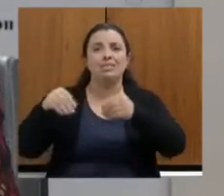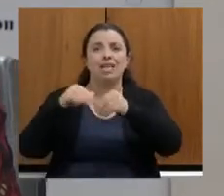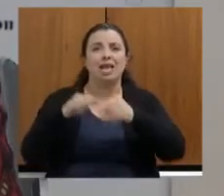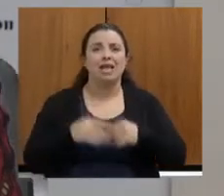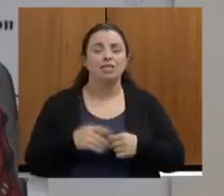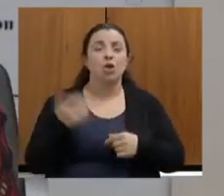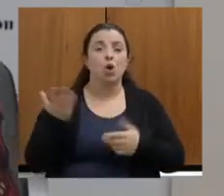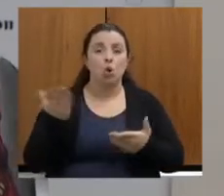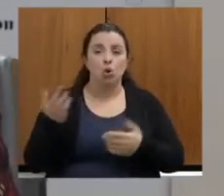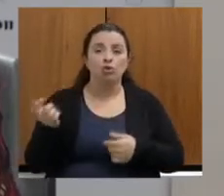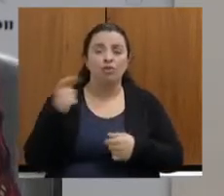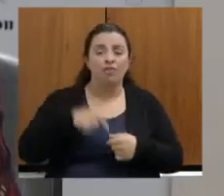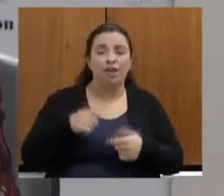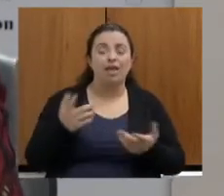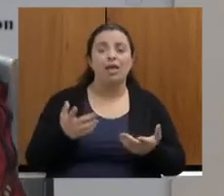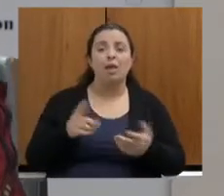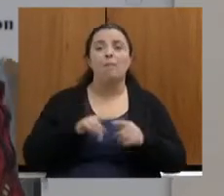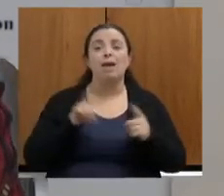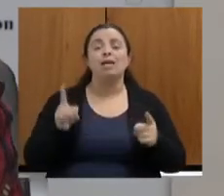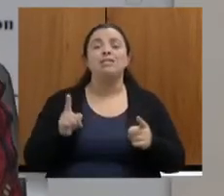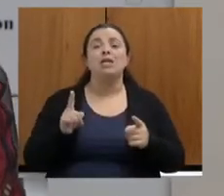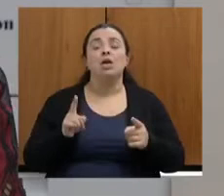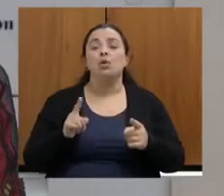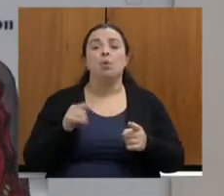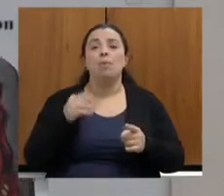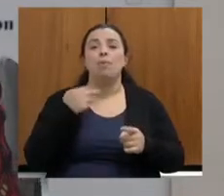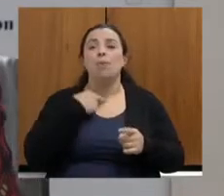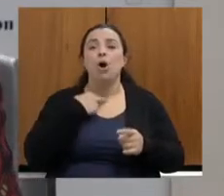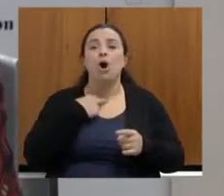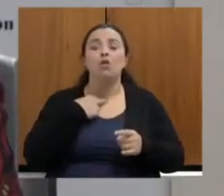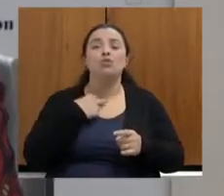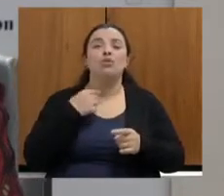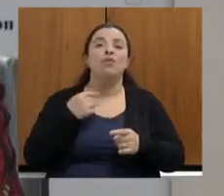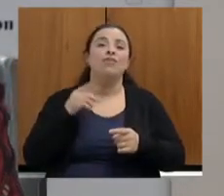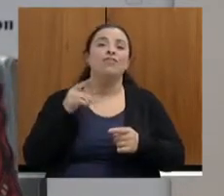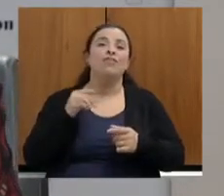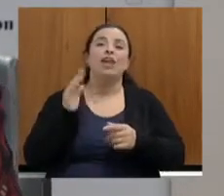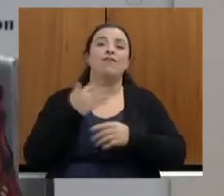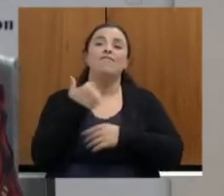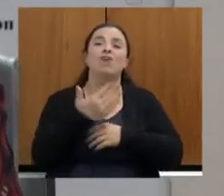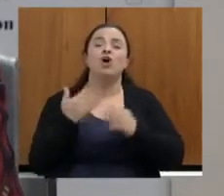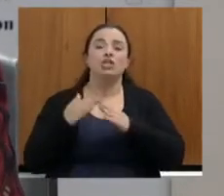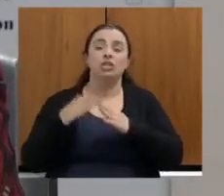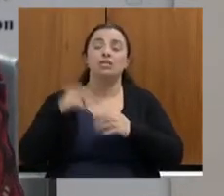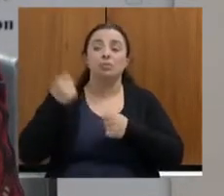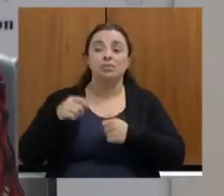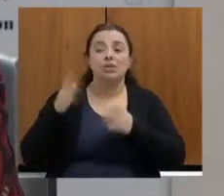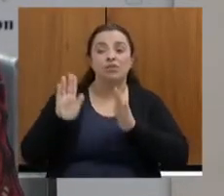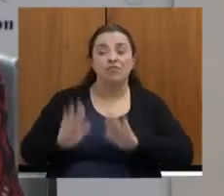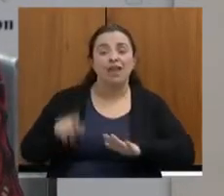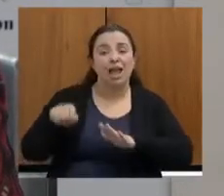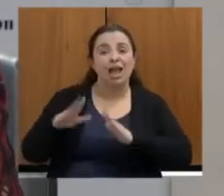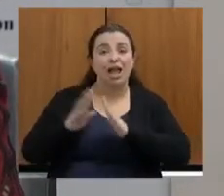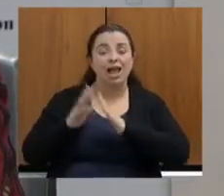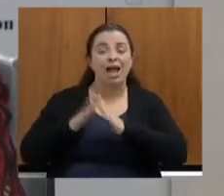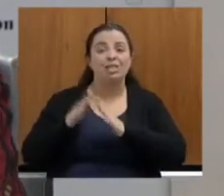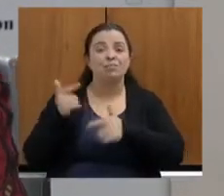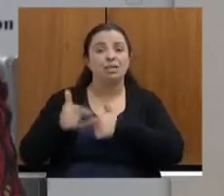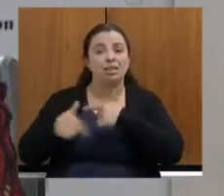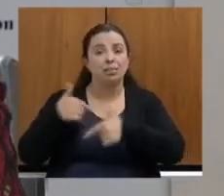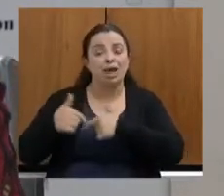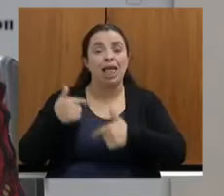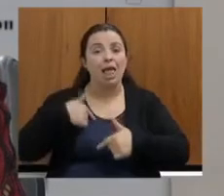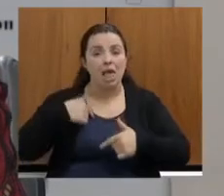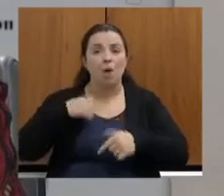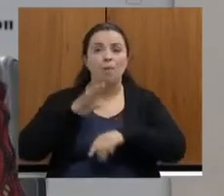saindo que eu sou tratorista sou eu que se me no Então se uma vaca da se eu tô por aqui então esse trabalho era prazeroso e